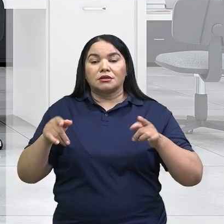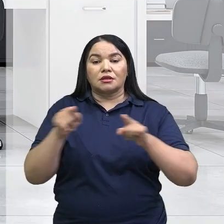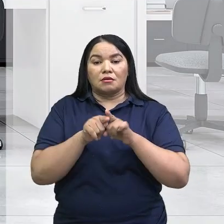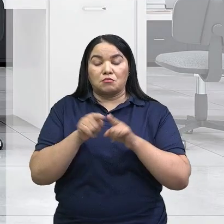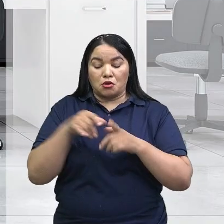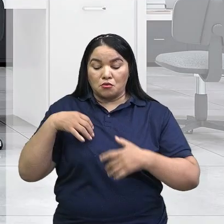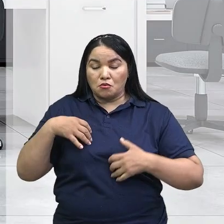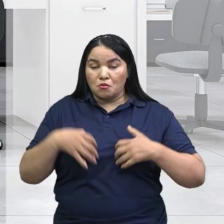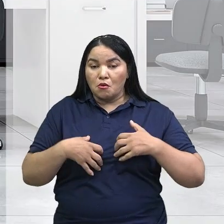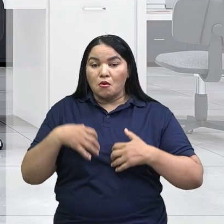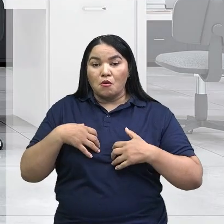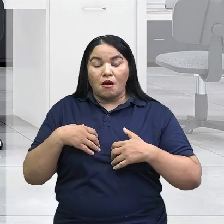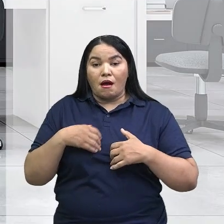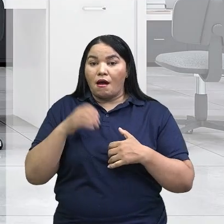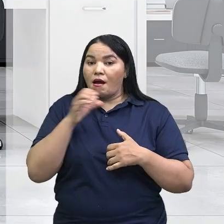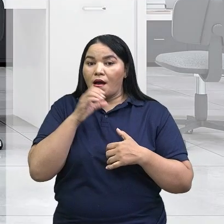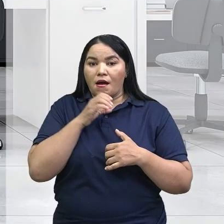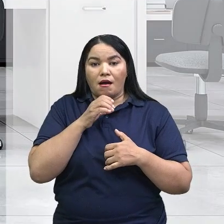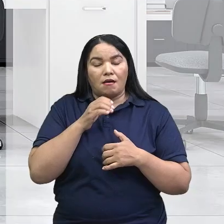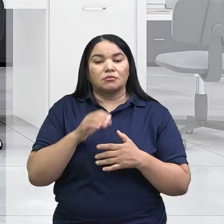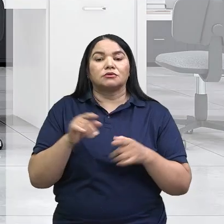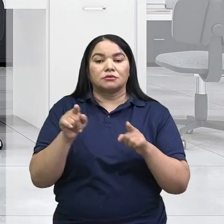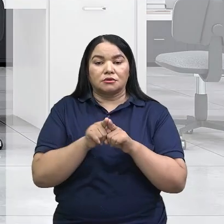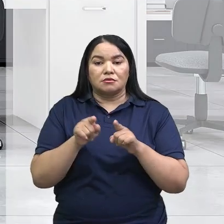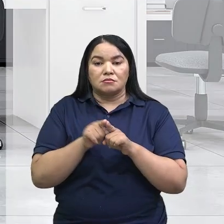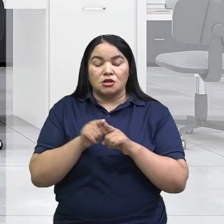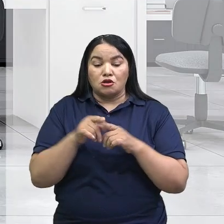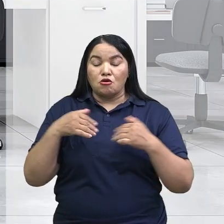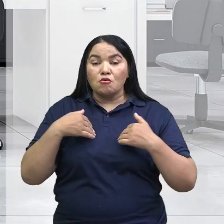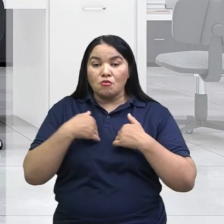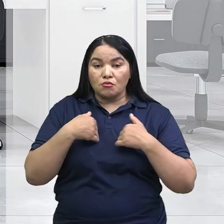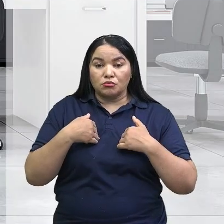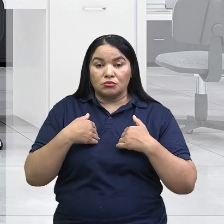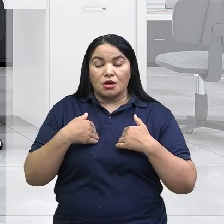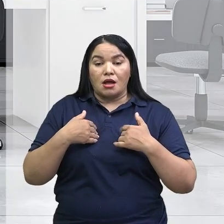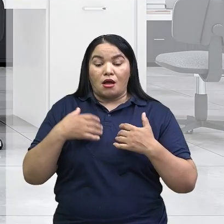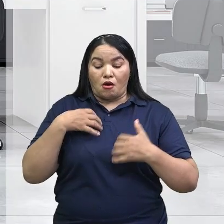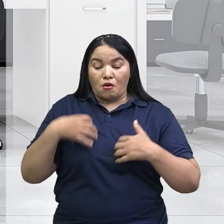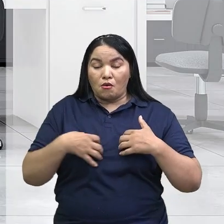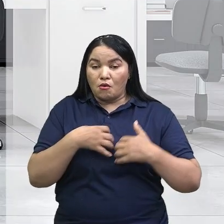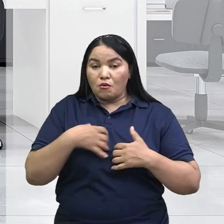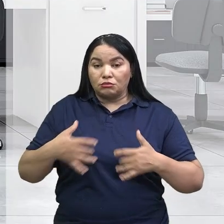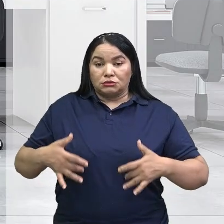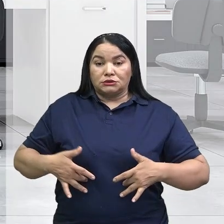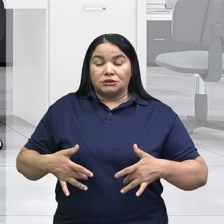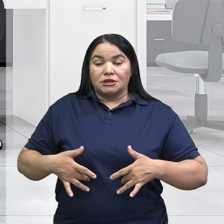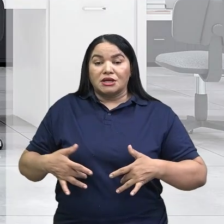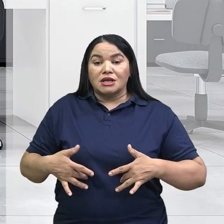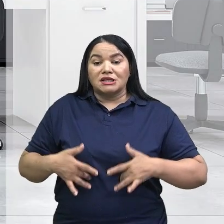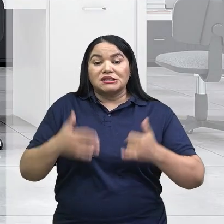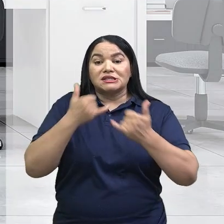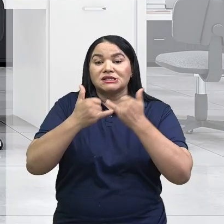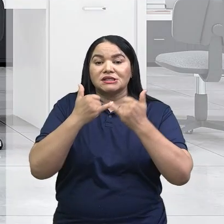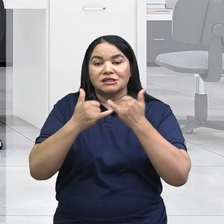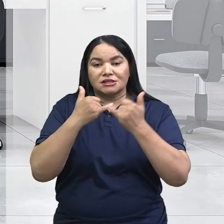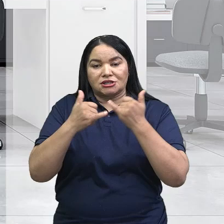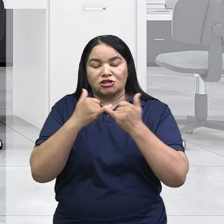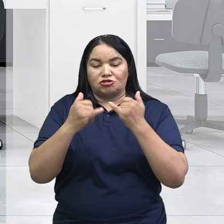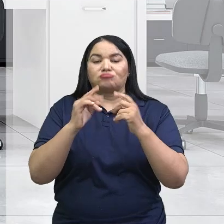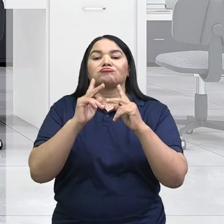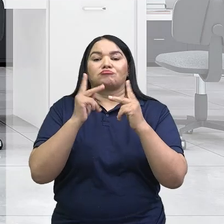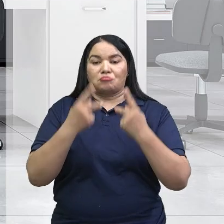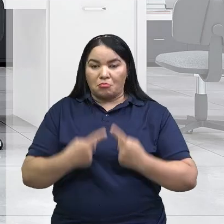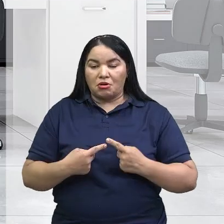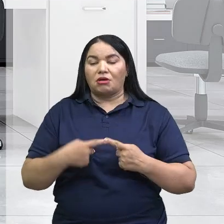e aí, anatomicamente e fisiologicamente, os rins desses animais, eles são bem parecidos com os humanos.